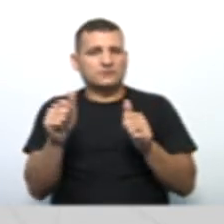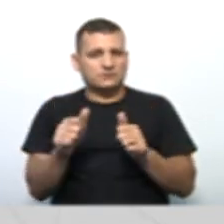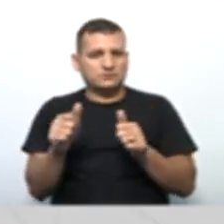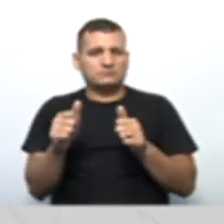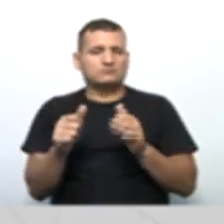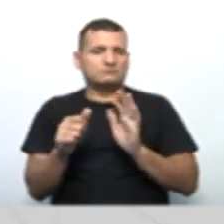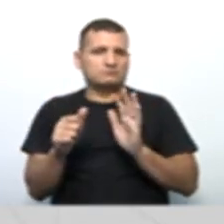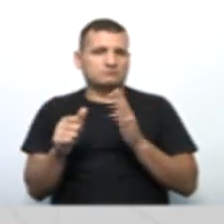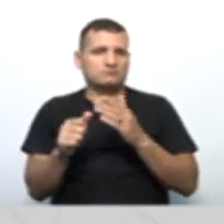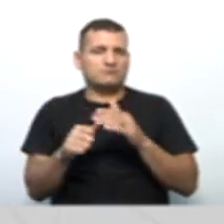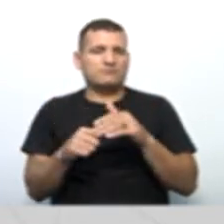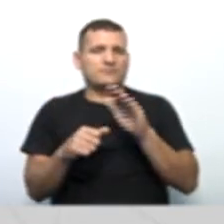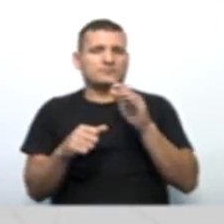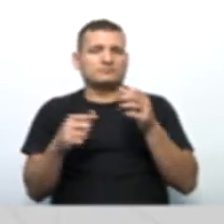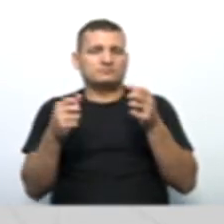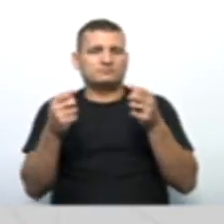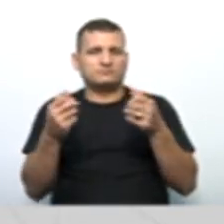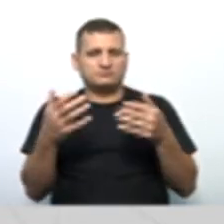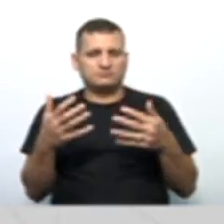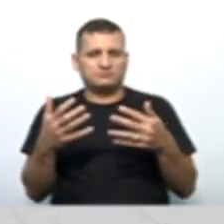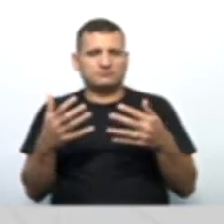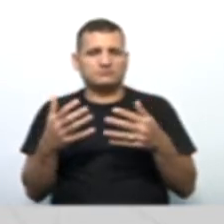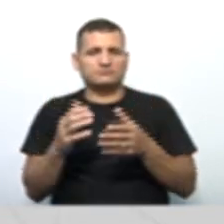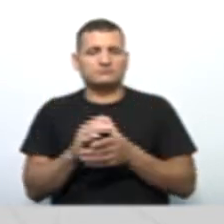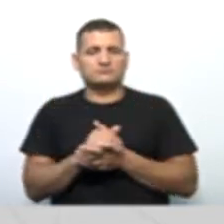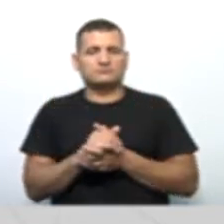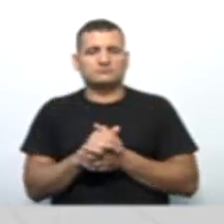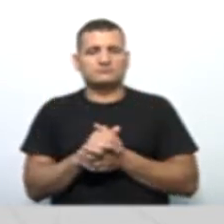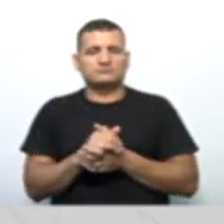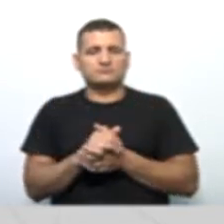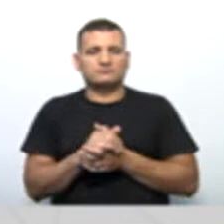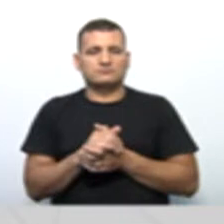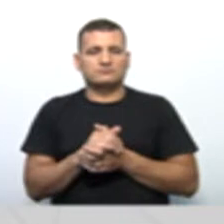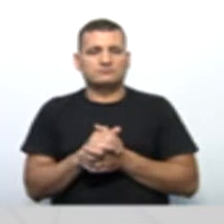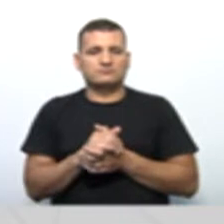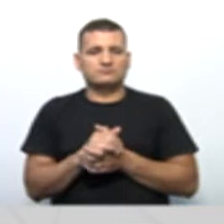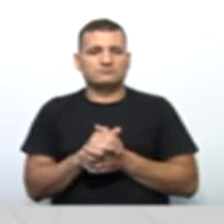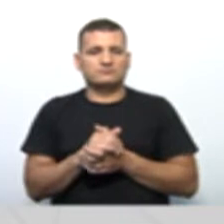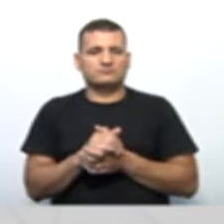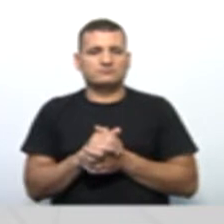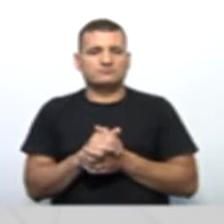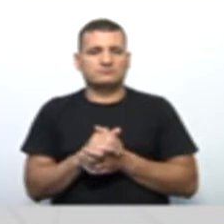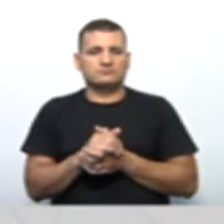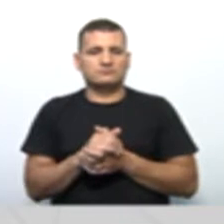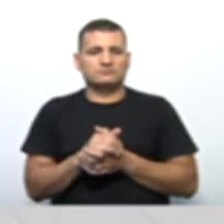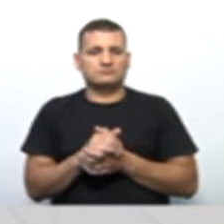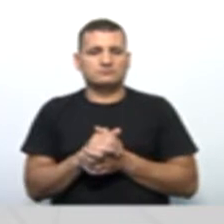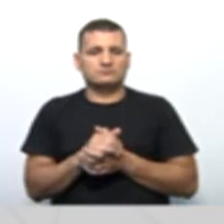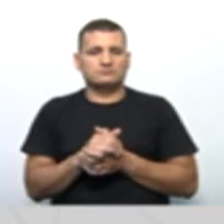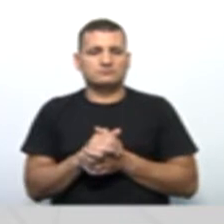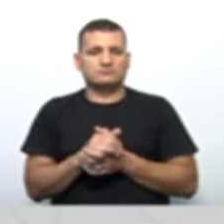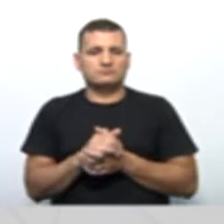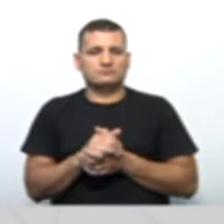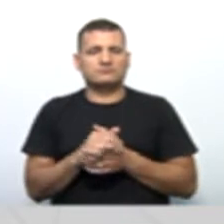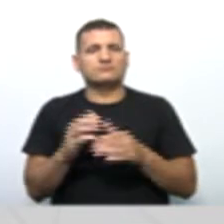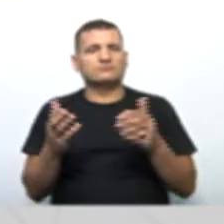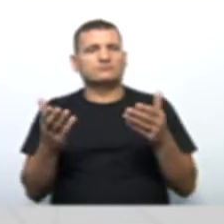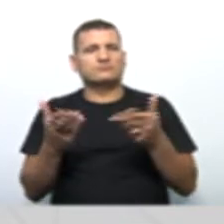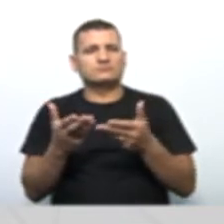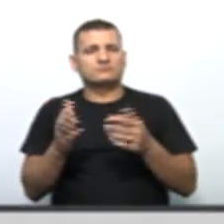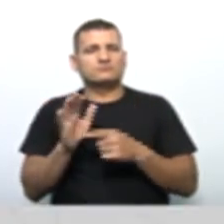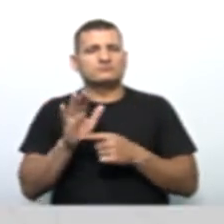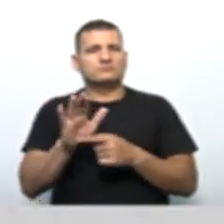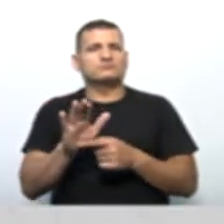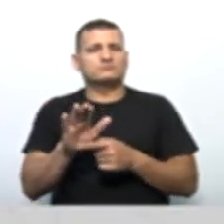do que você ficar fazendo n coisas estão agora o pessoal quer mostrar pra vocês o